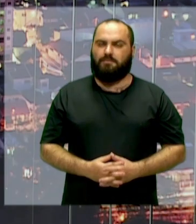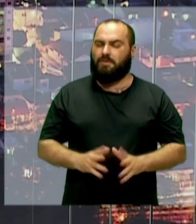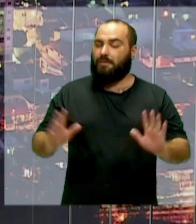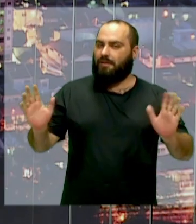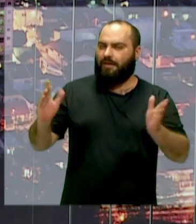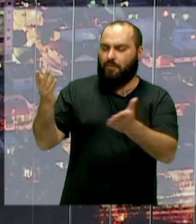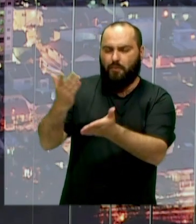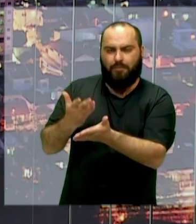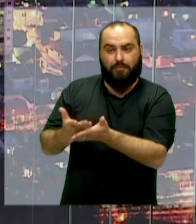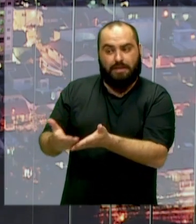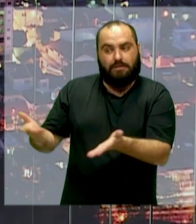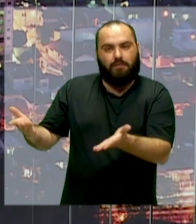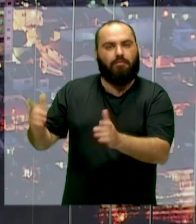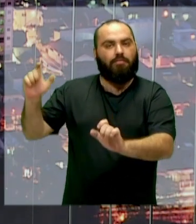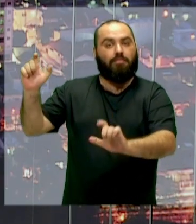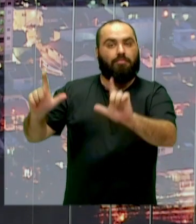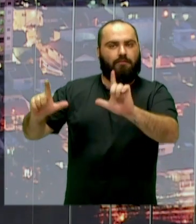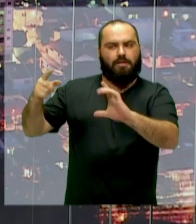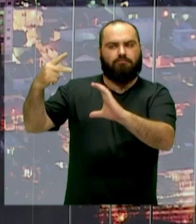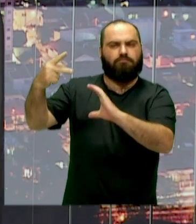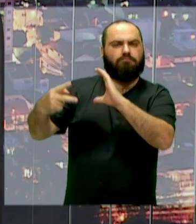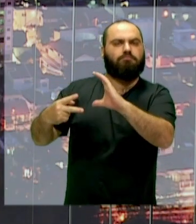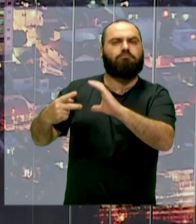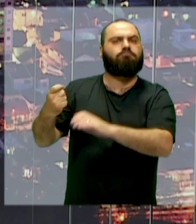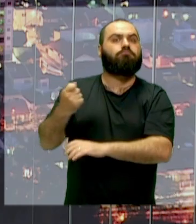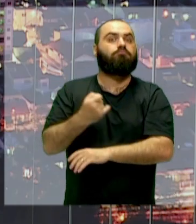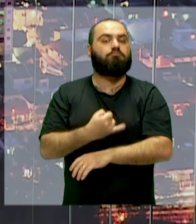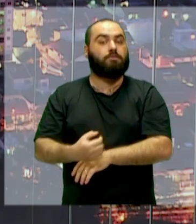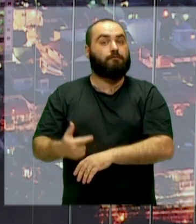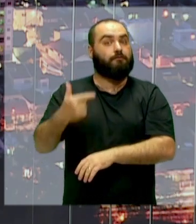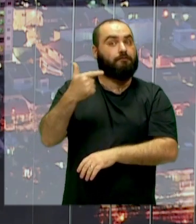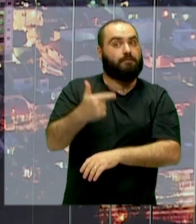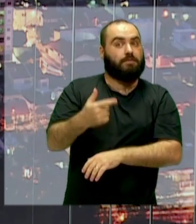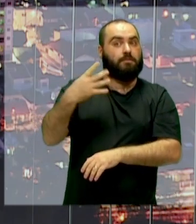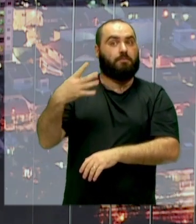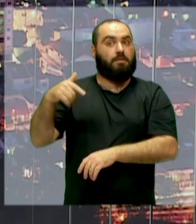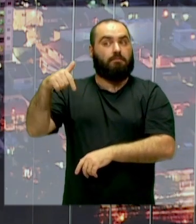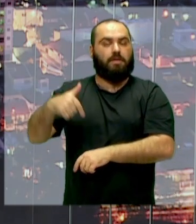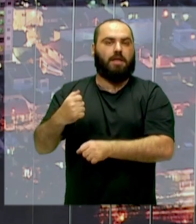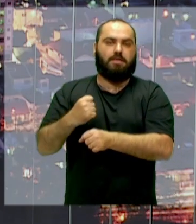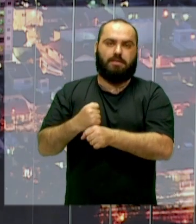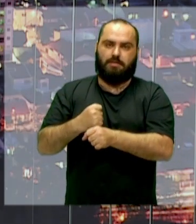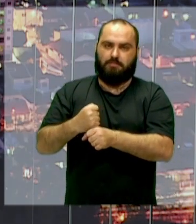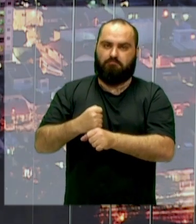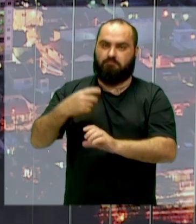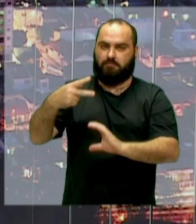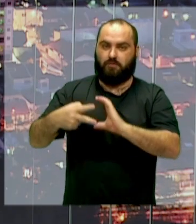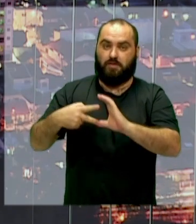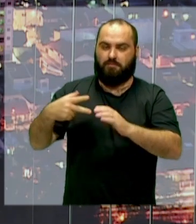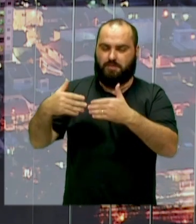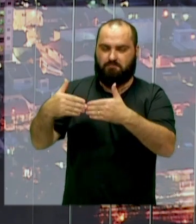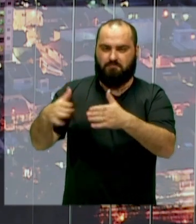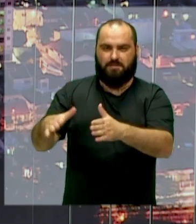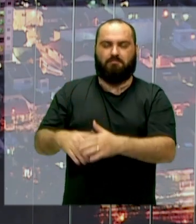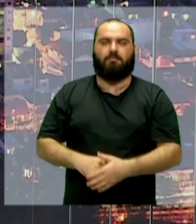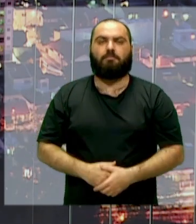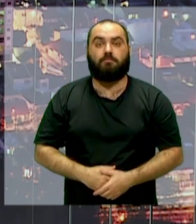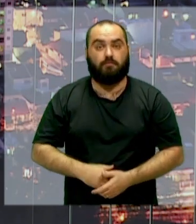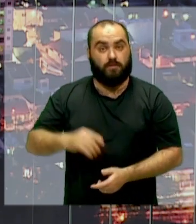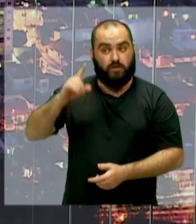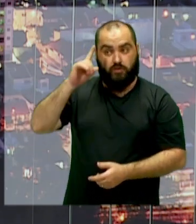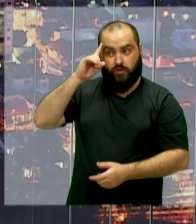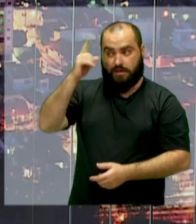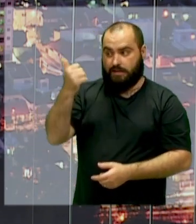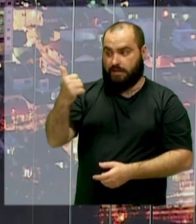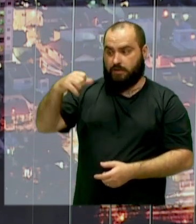começa agora na TV Câmara de tí a edição número 24 deste ano do Câmara aberta você sabia que de 19